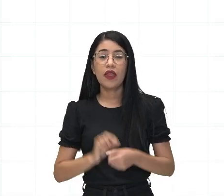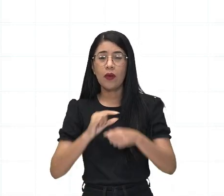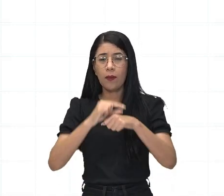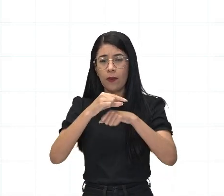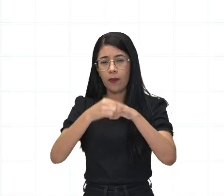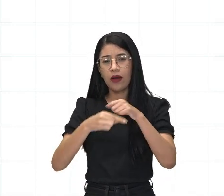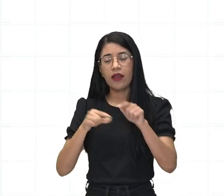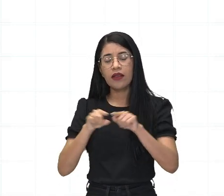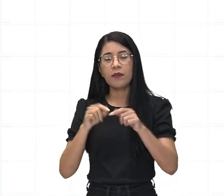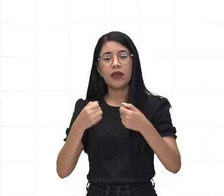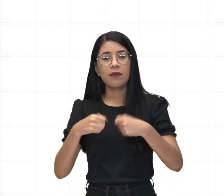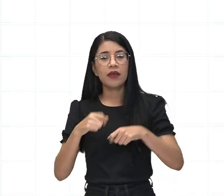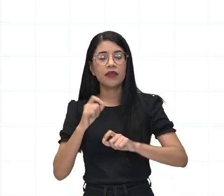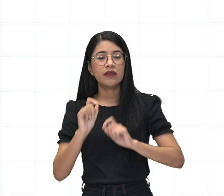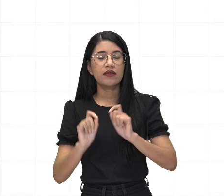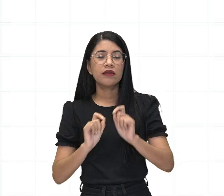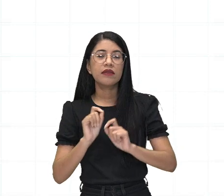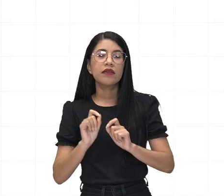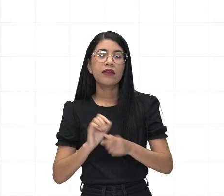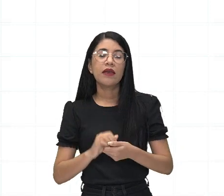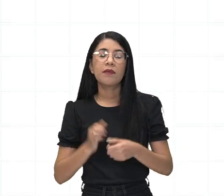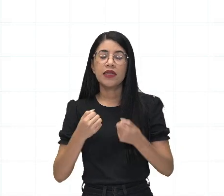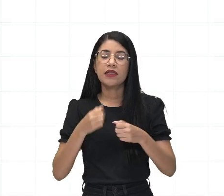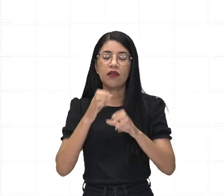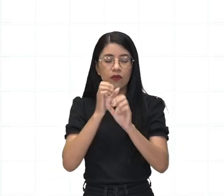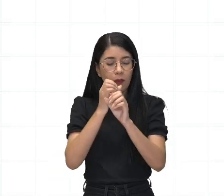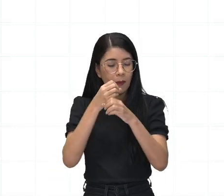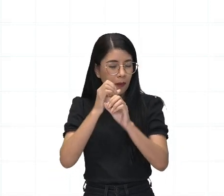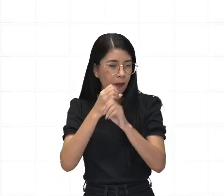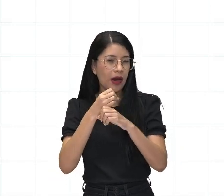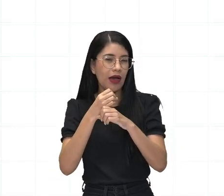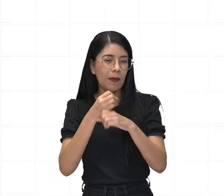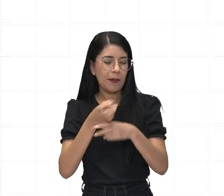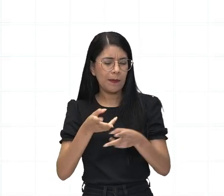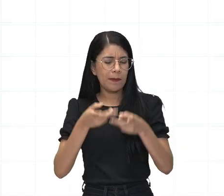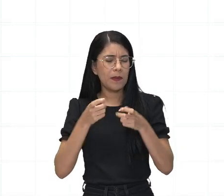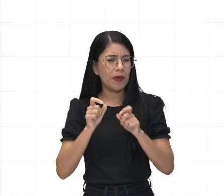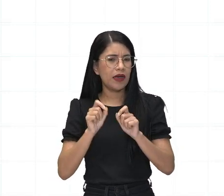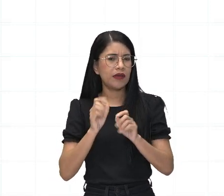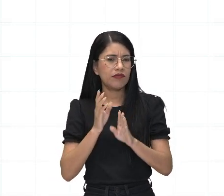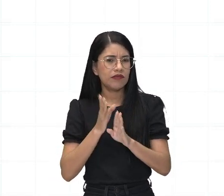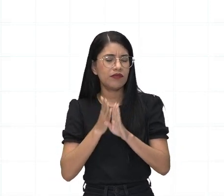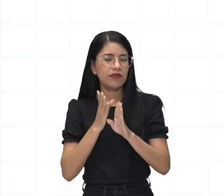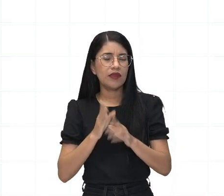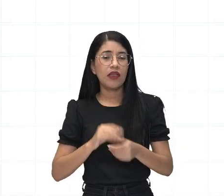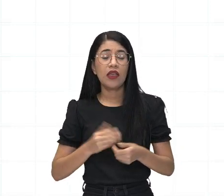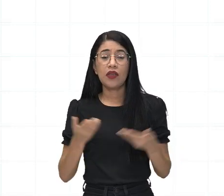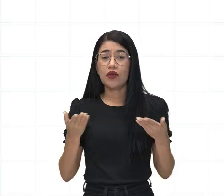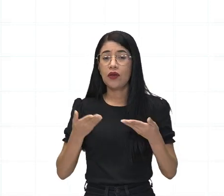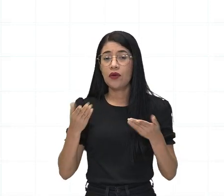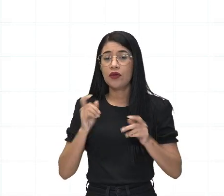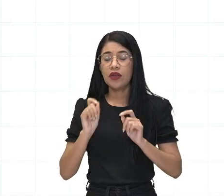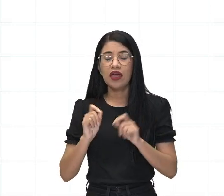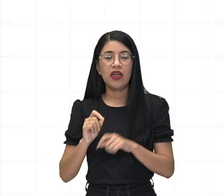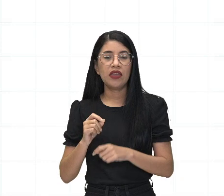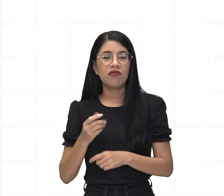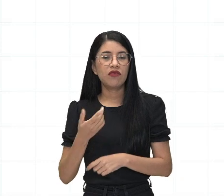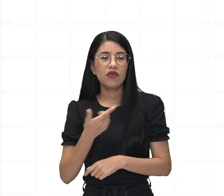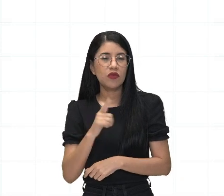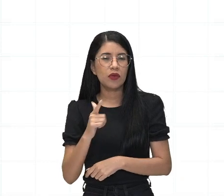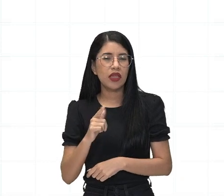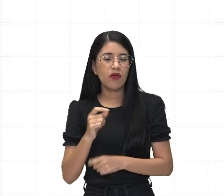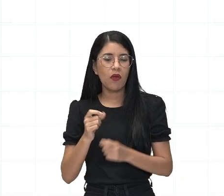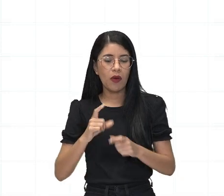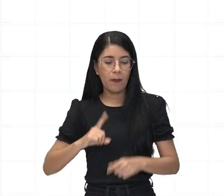geralmente precisa de um microscópio para ser observado, porque hoje em dia os vermes não crescem mais